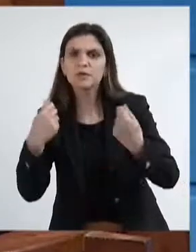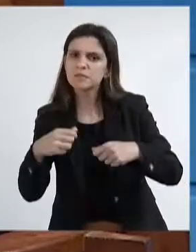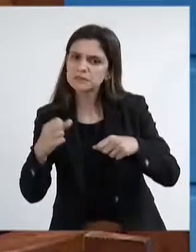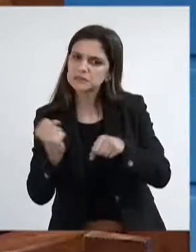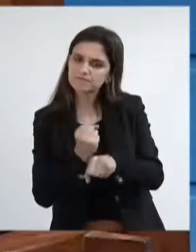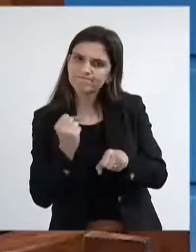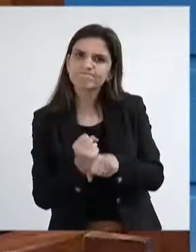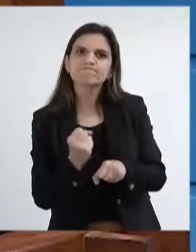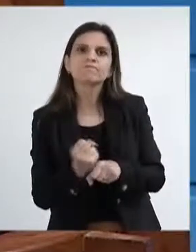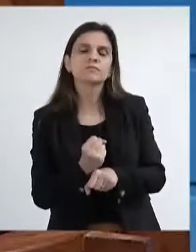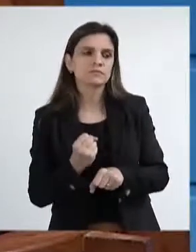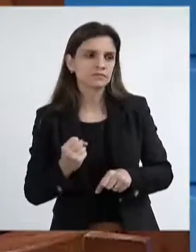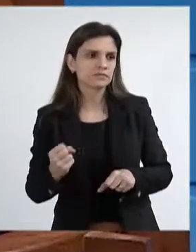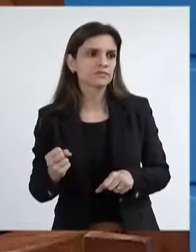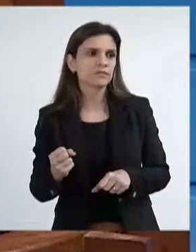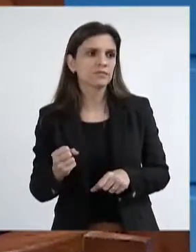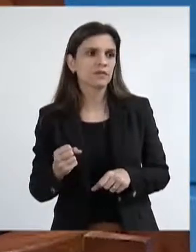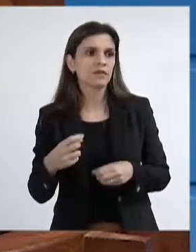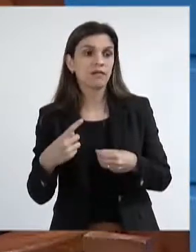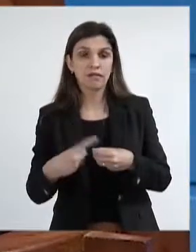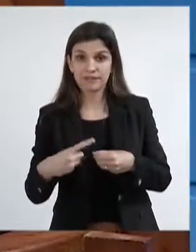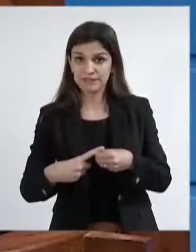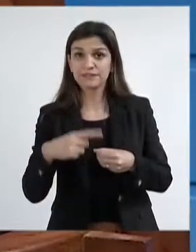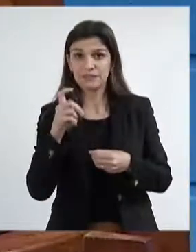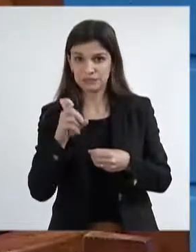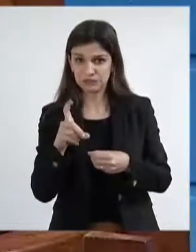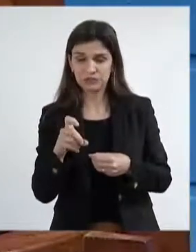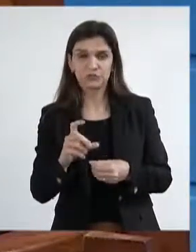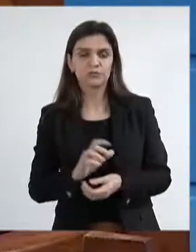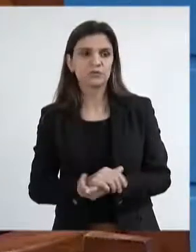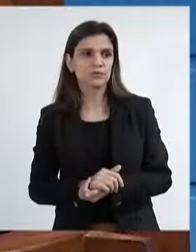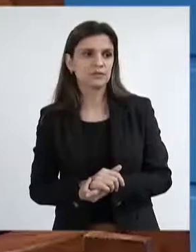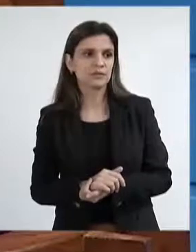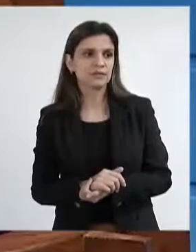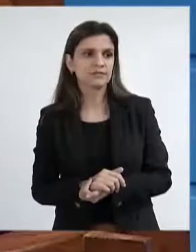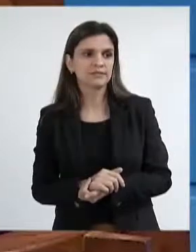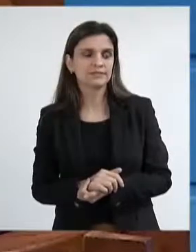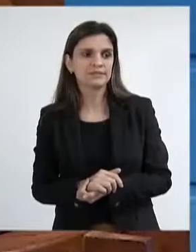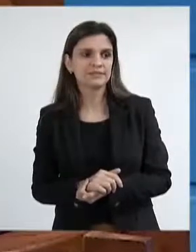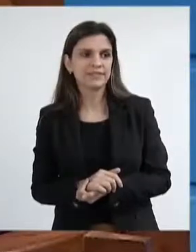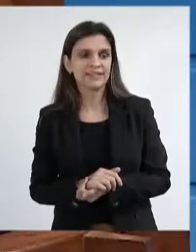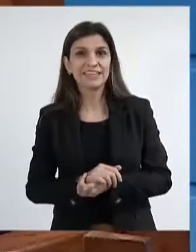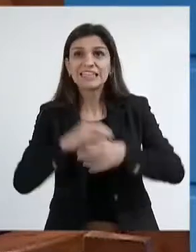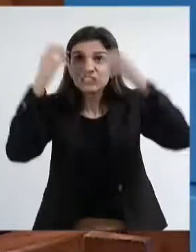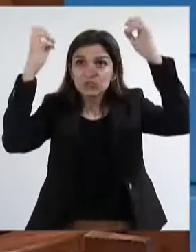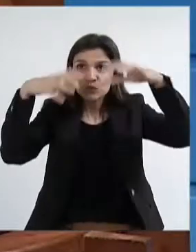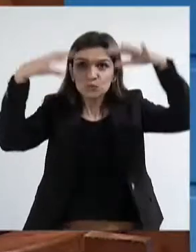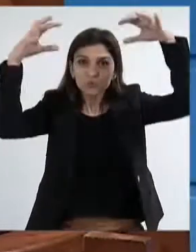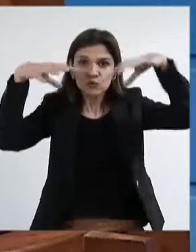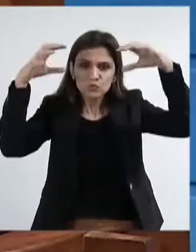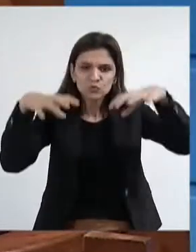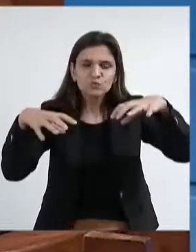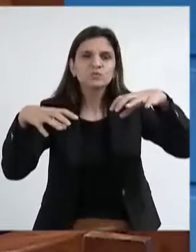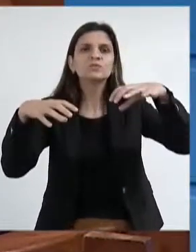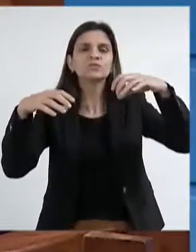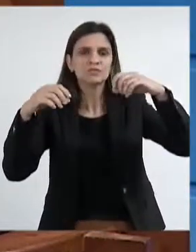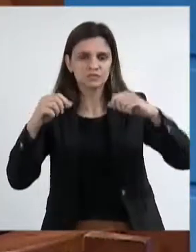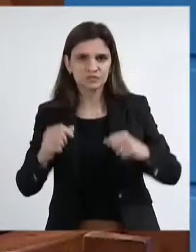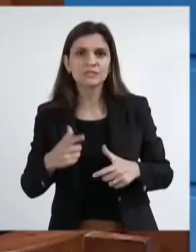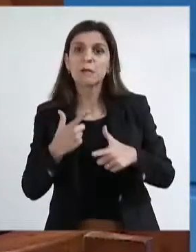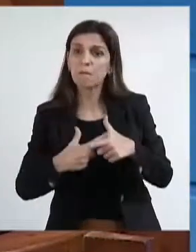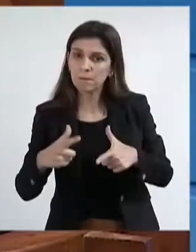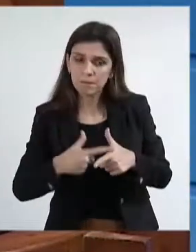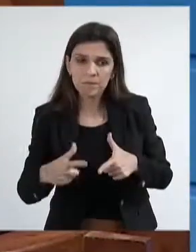Infelizmente, Dourados vem sofrendo com as chuvas, mas em decorrência de